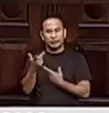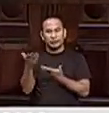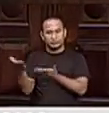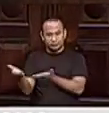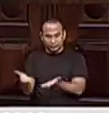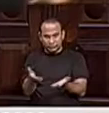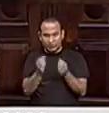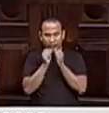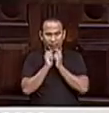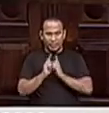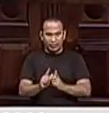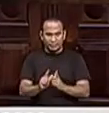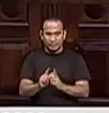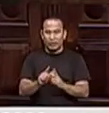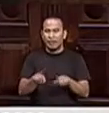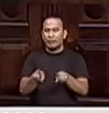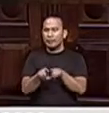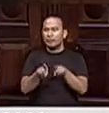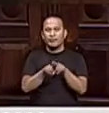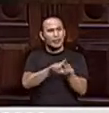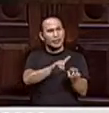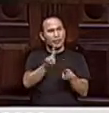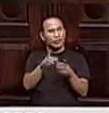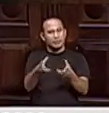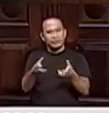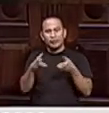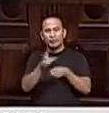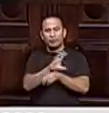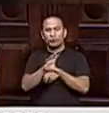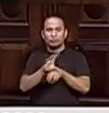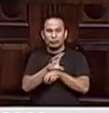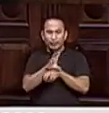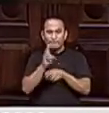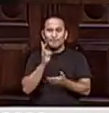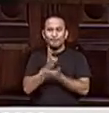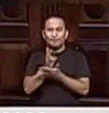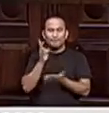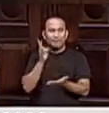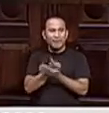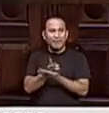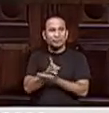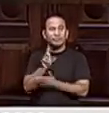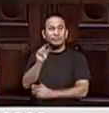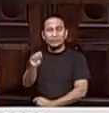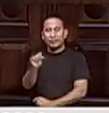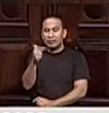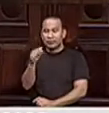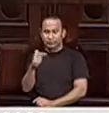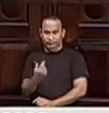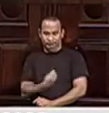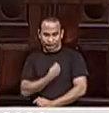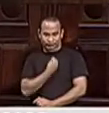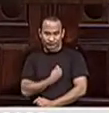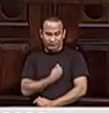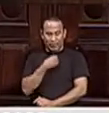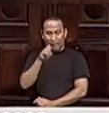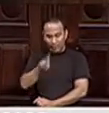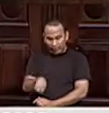casa, ele também não observa a Constituição. Mesmo que aquilo não existisse, era